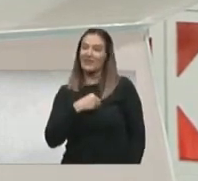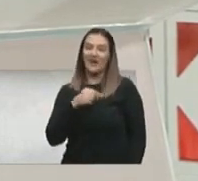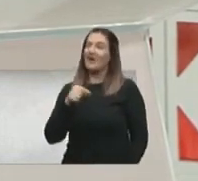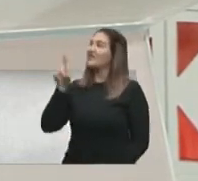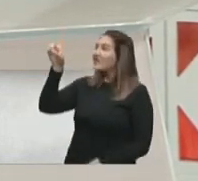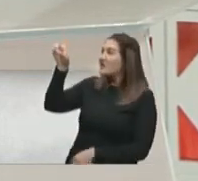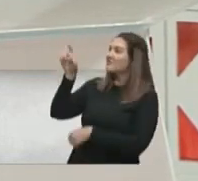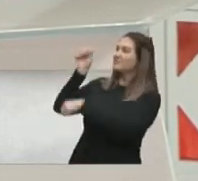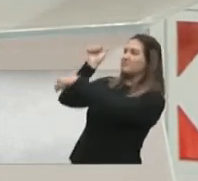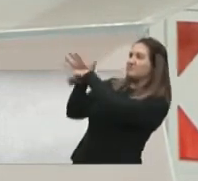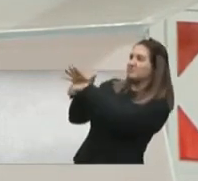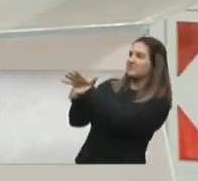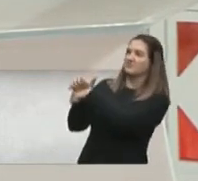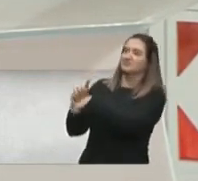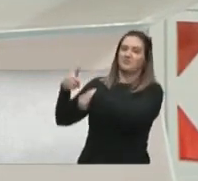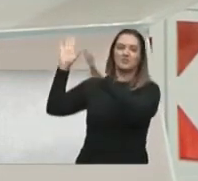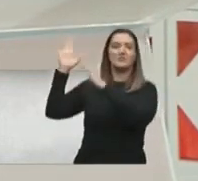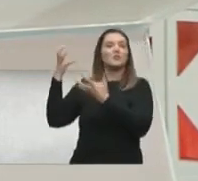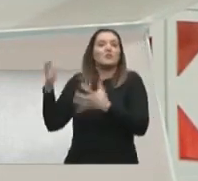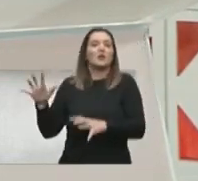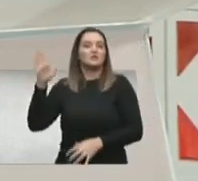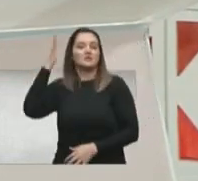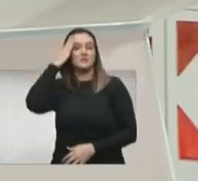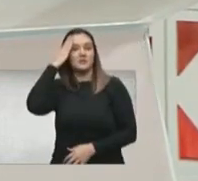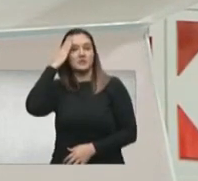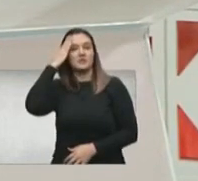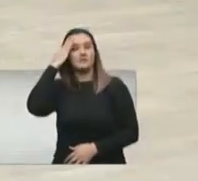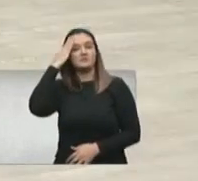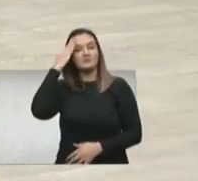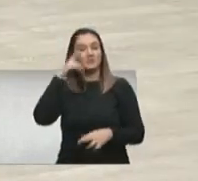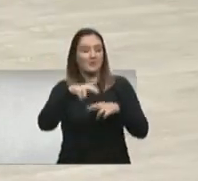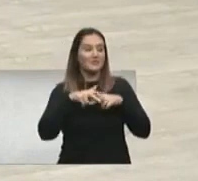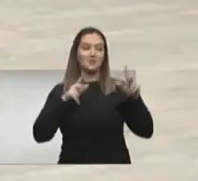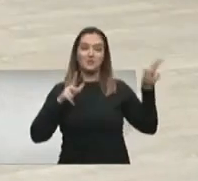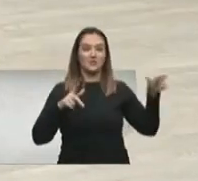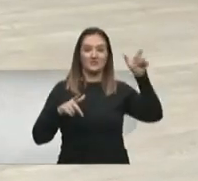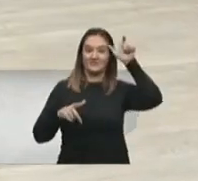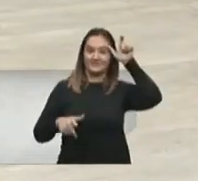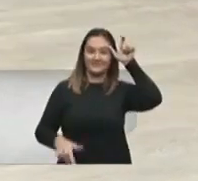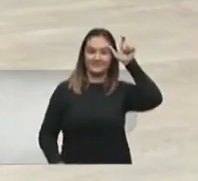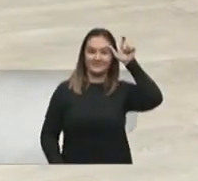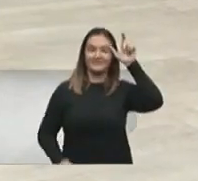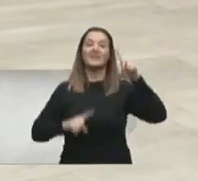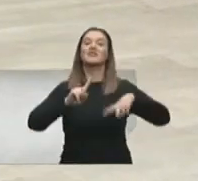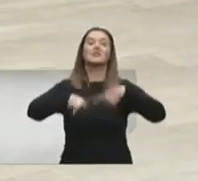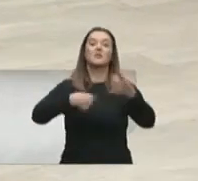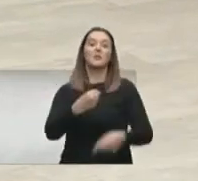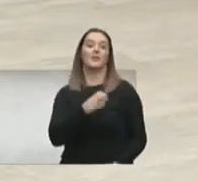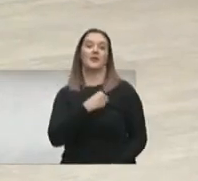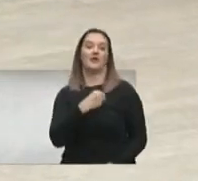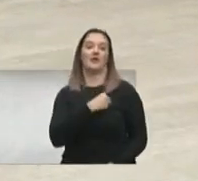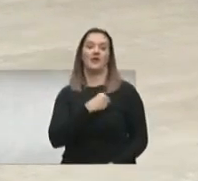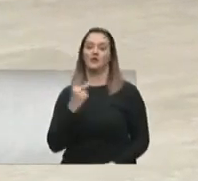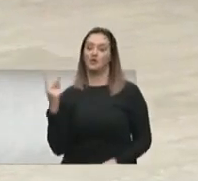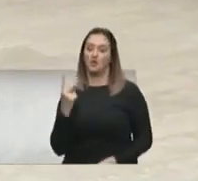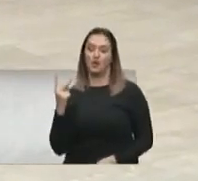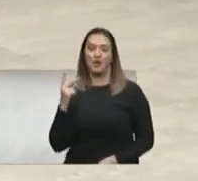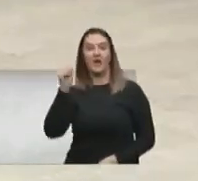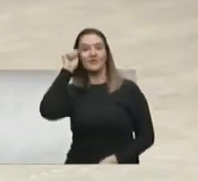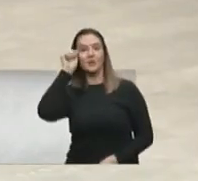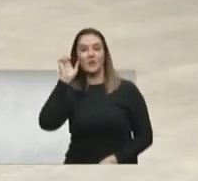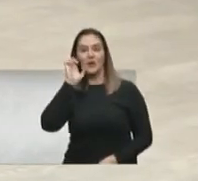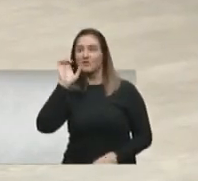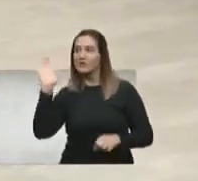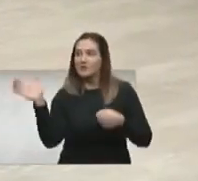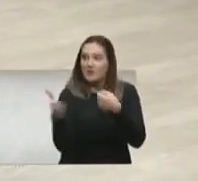desobedeceram, transgrediram, se rebelaram também. E logo depois do pecado, Adão e Eva se afastaram de Deus, fugiram de